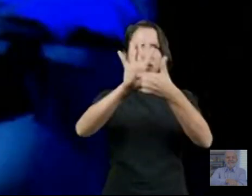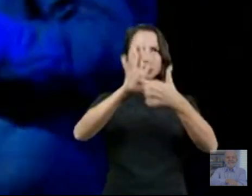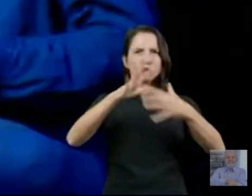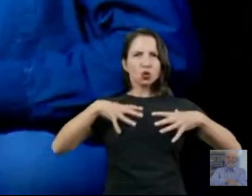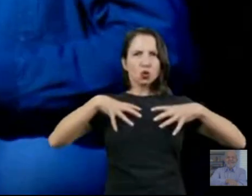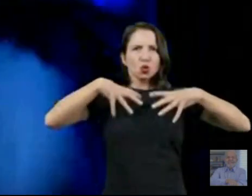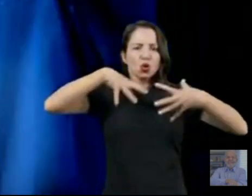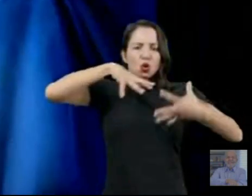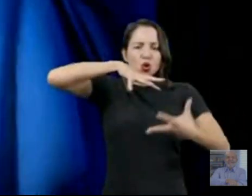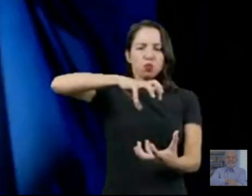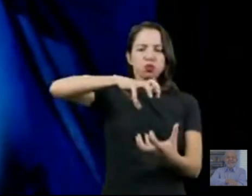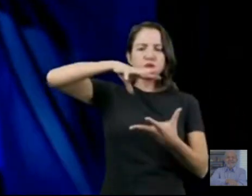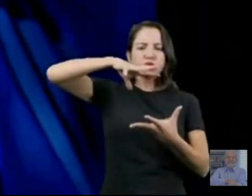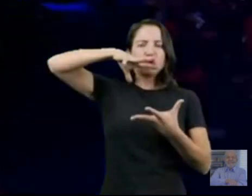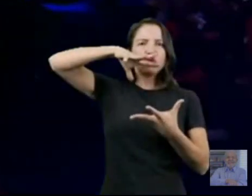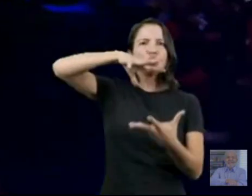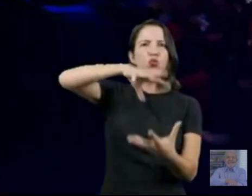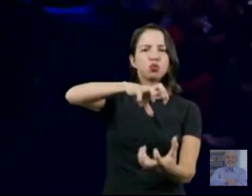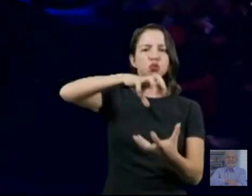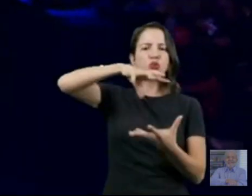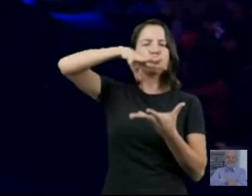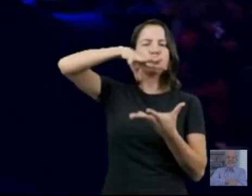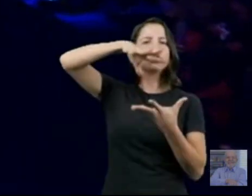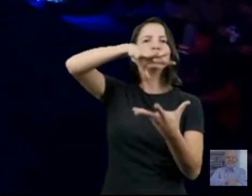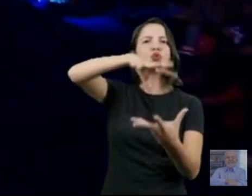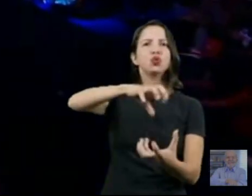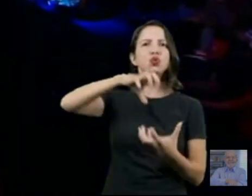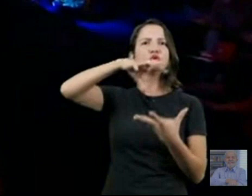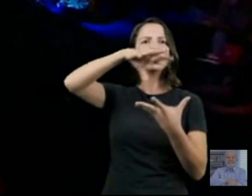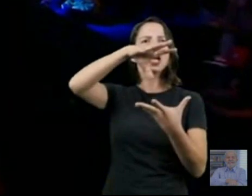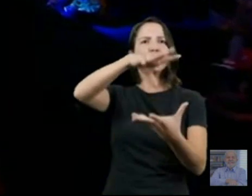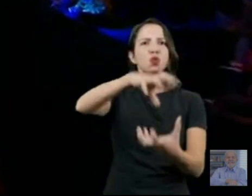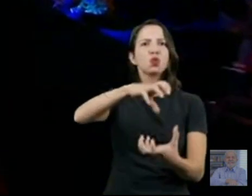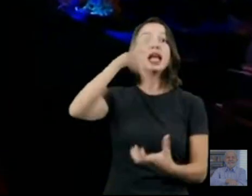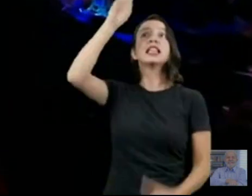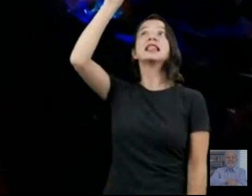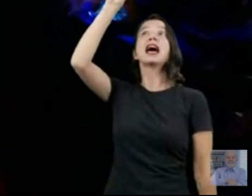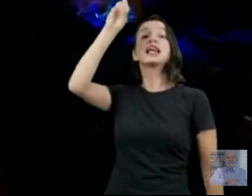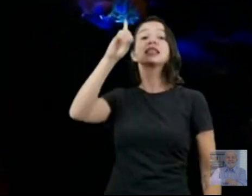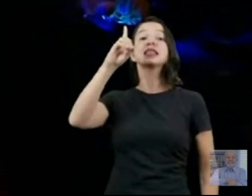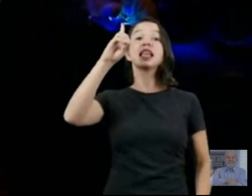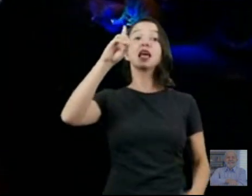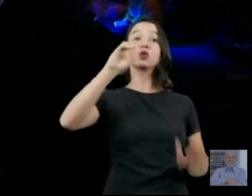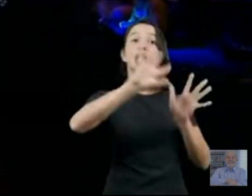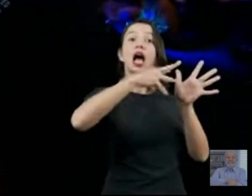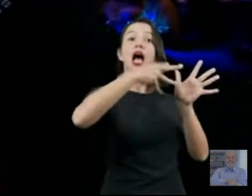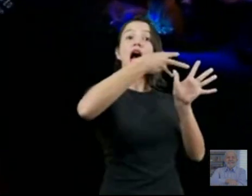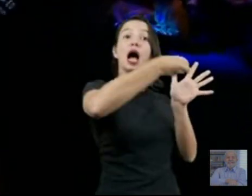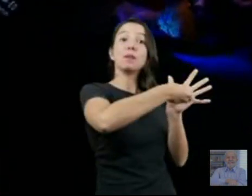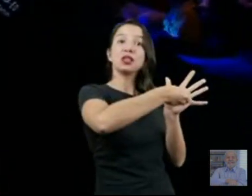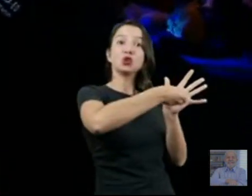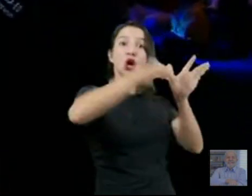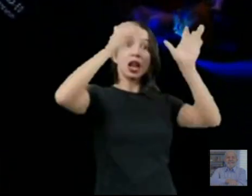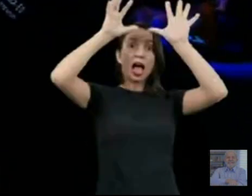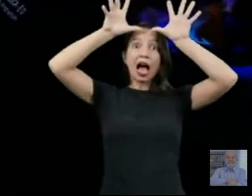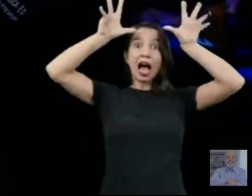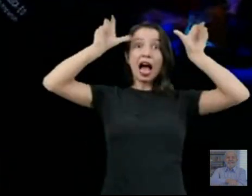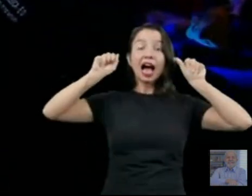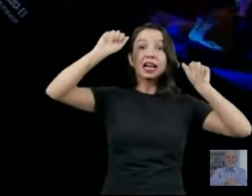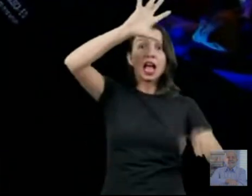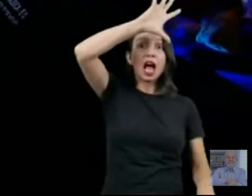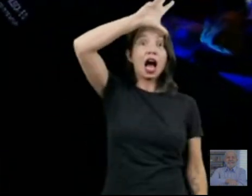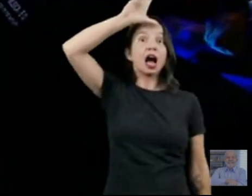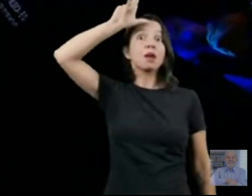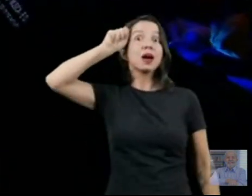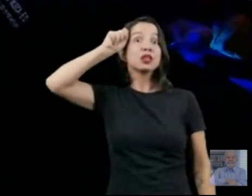mãe Amazônia, Acre, Amazônia, Amazonas, Pará, Tocantins e Amapá,